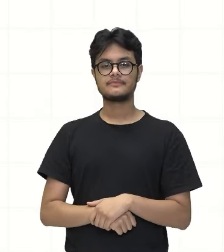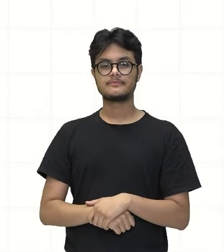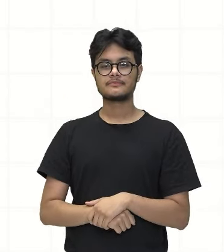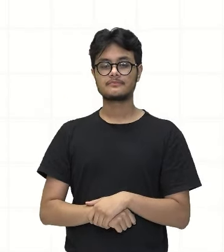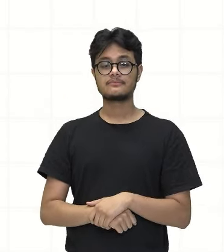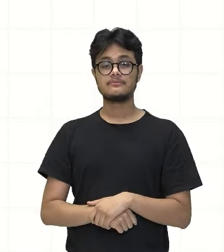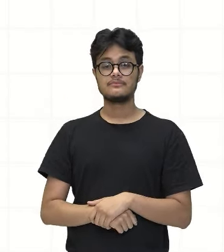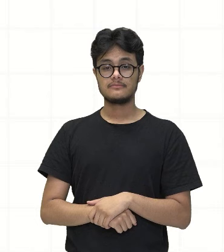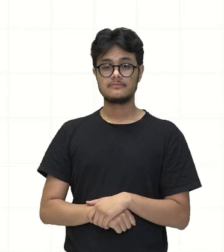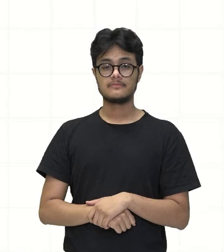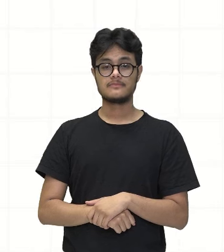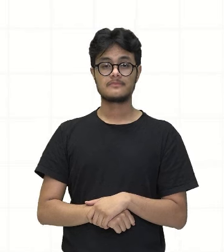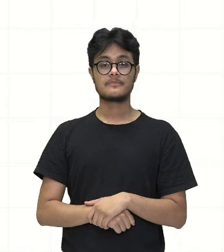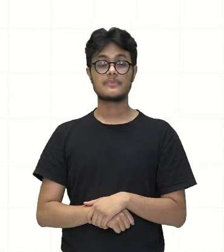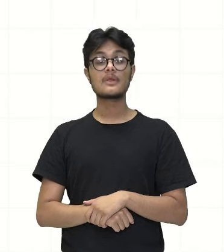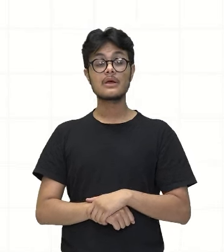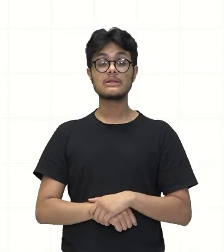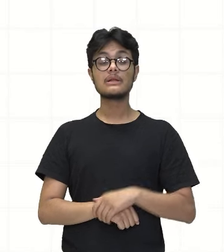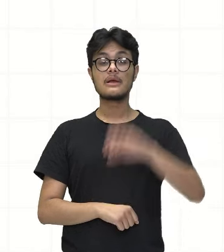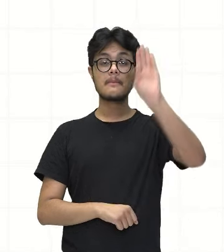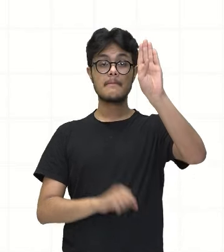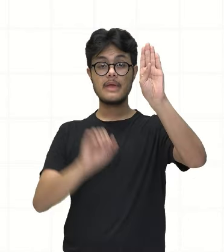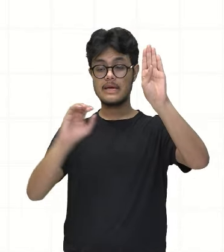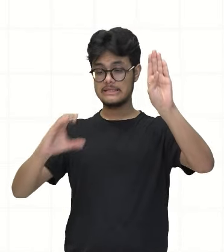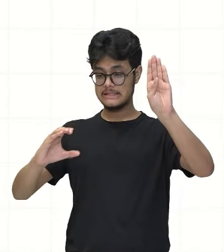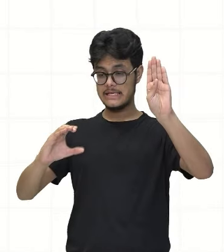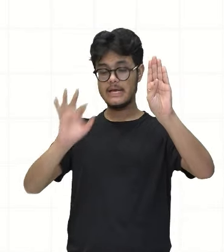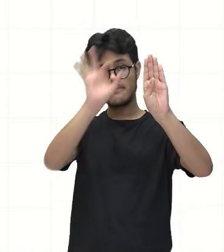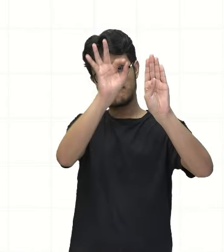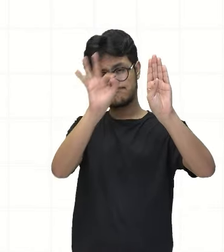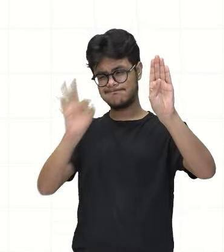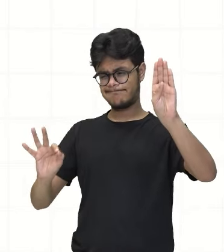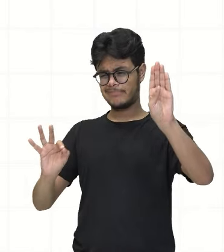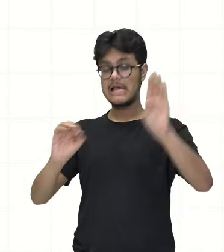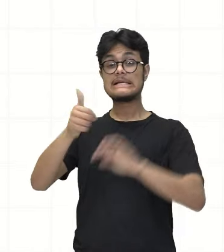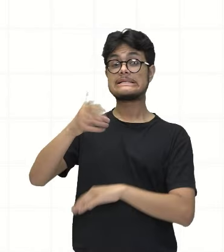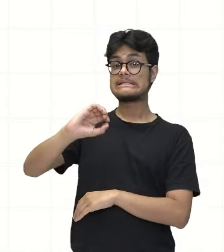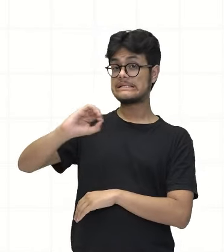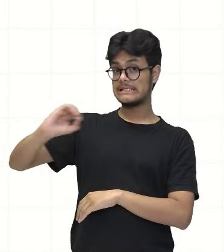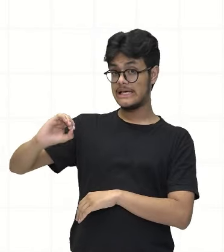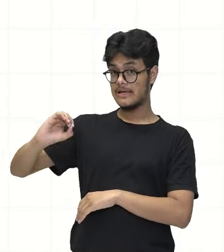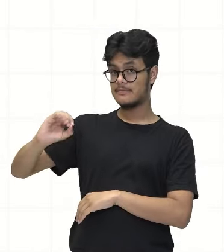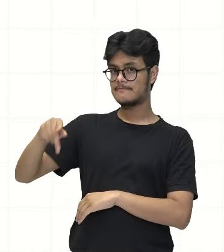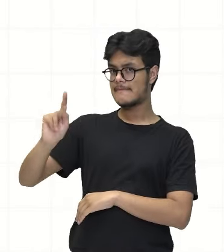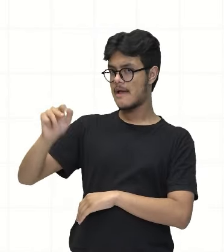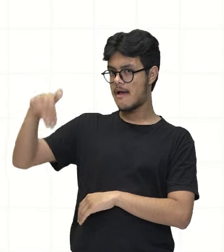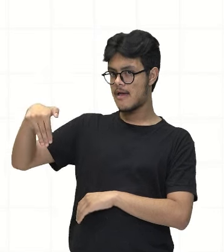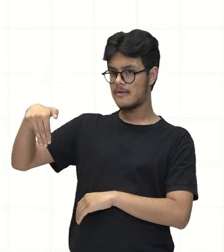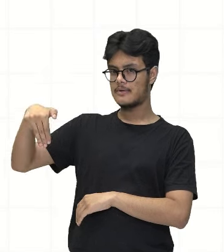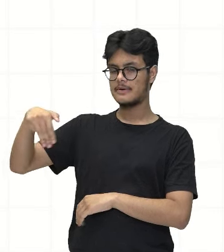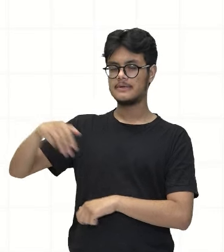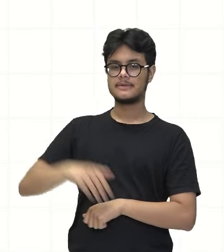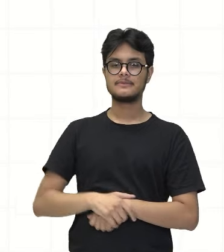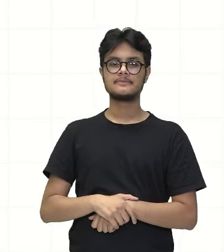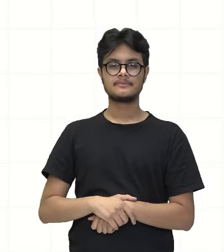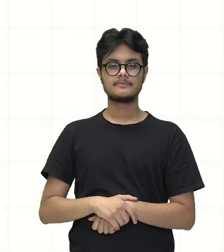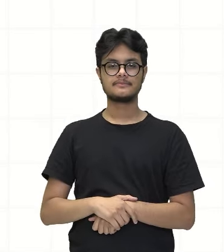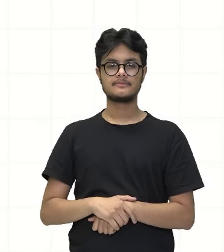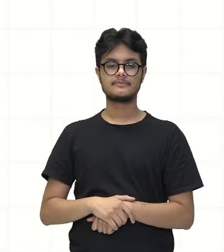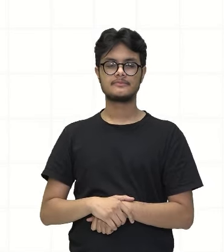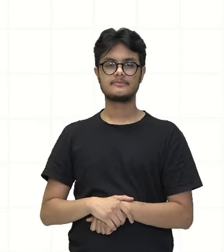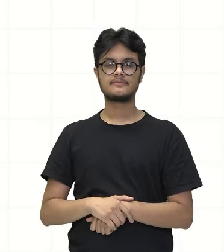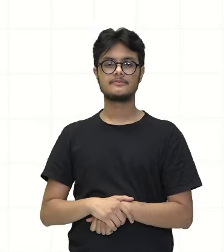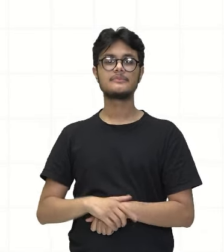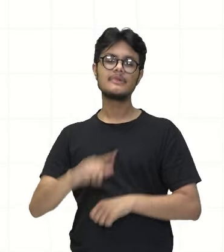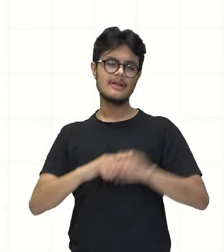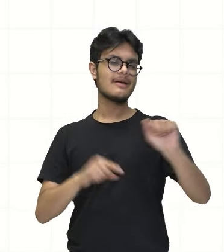a estrada de B até C tem 100 quilômetros, ou seja, essa estrada aqui, que é a hipotenusa, tem